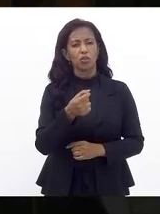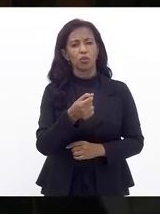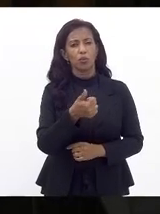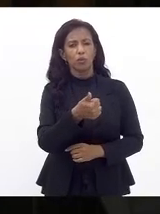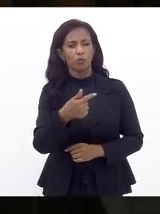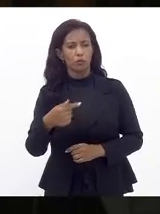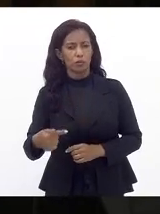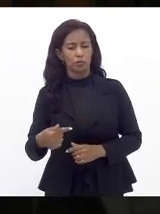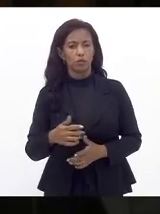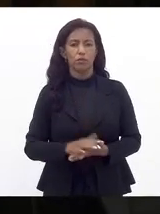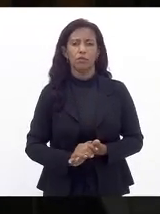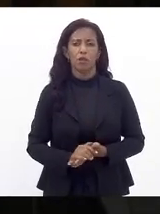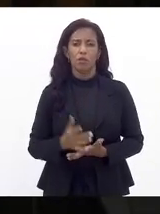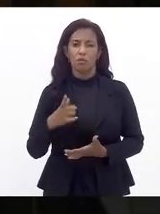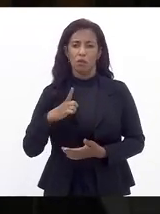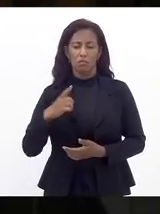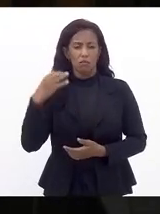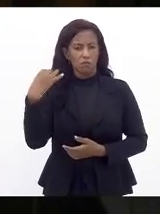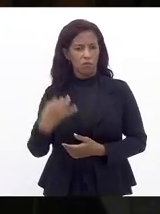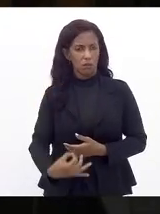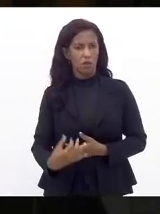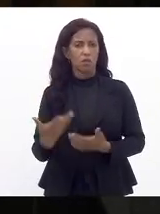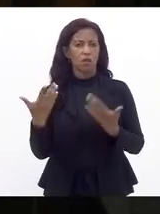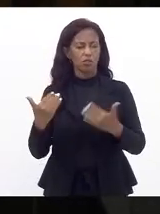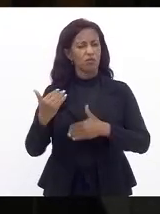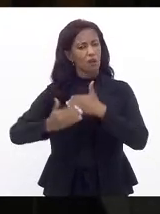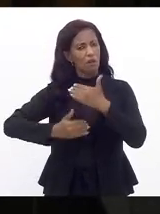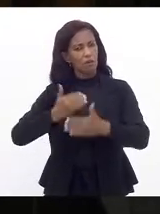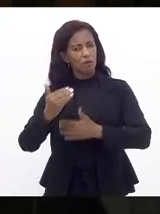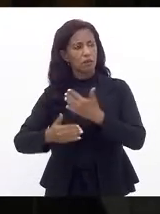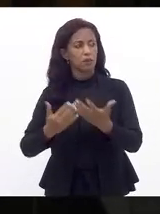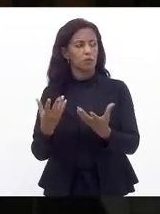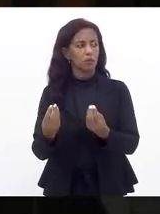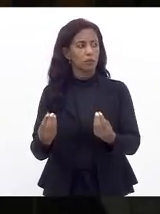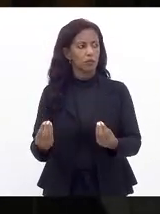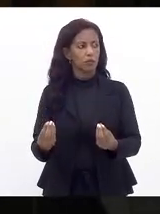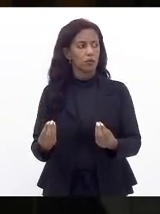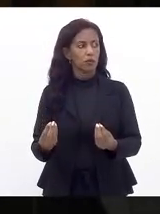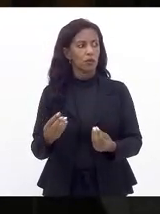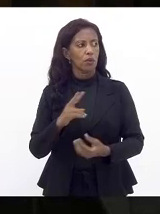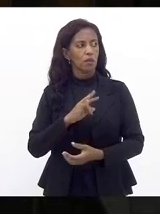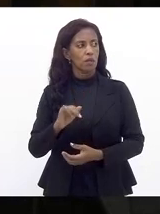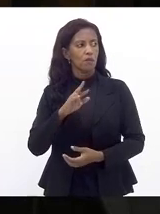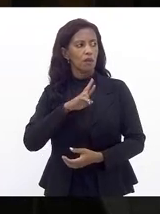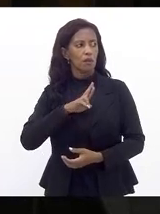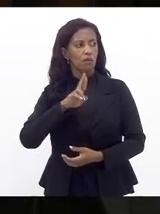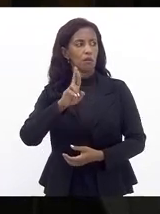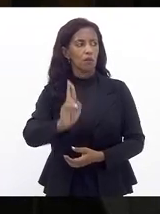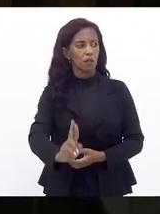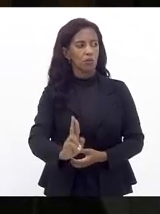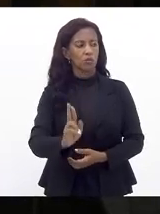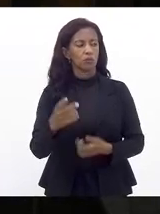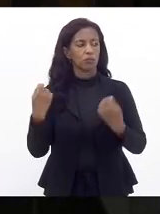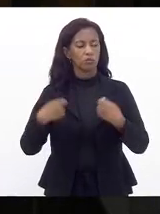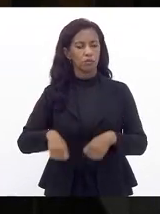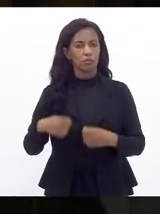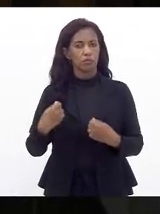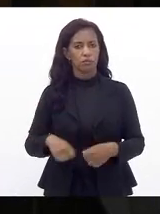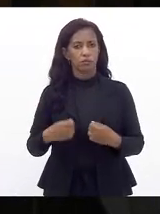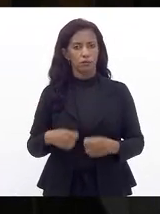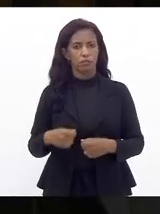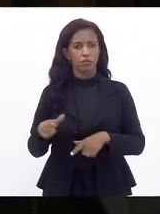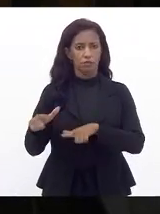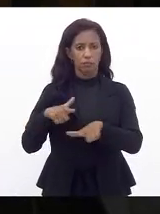2017. Eu tenho convicção que a gente vai avançar muito e vai dar uma resposta necessária